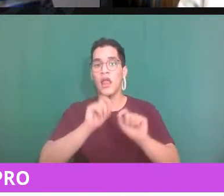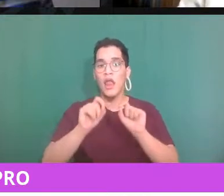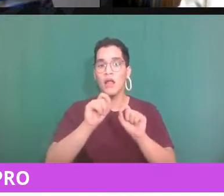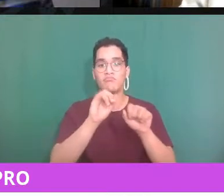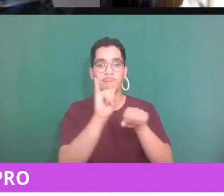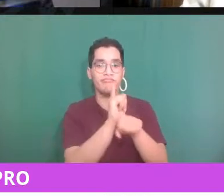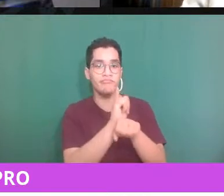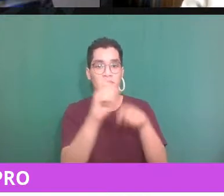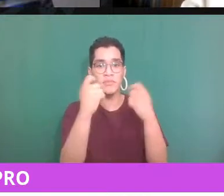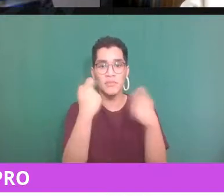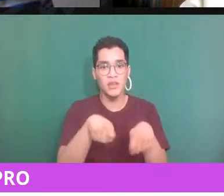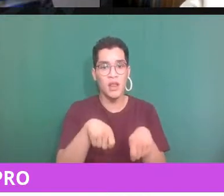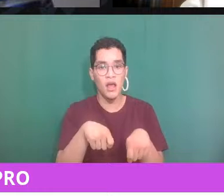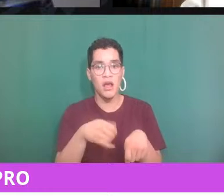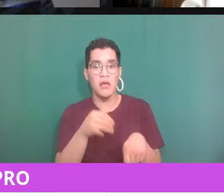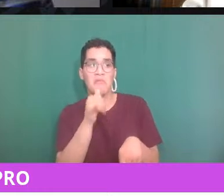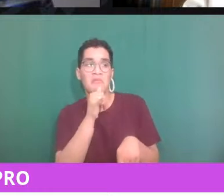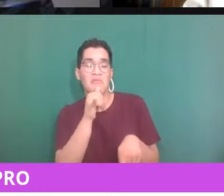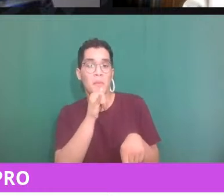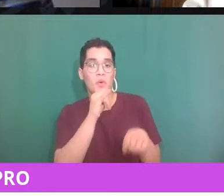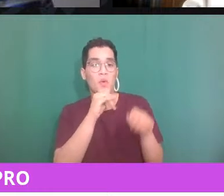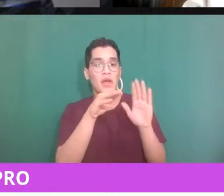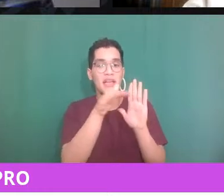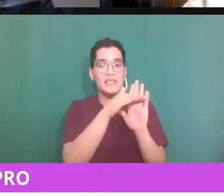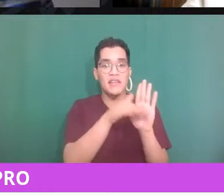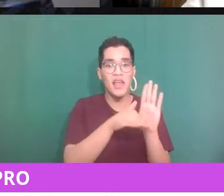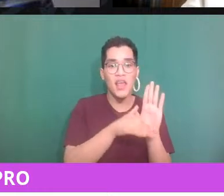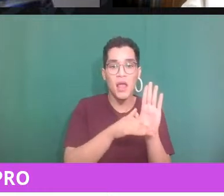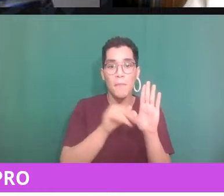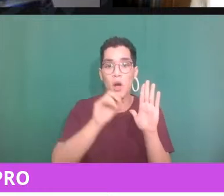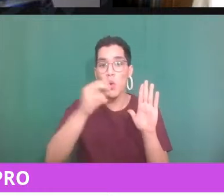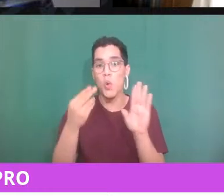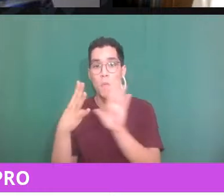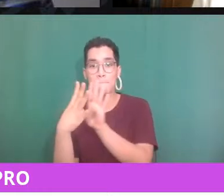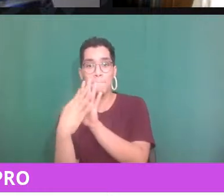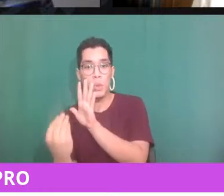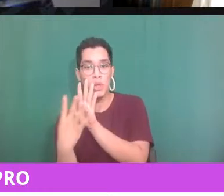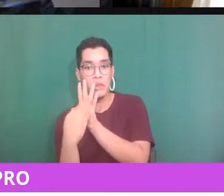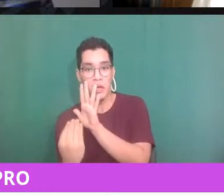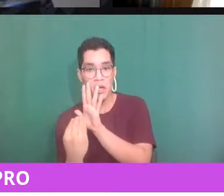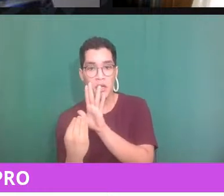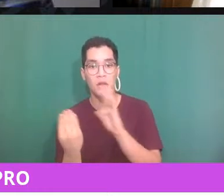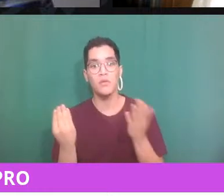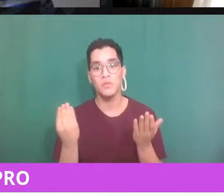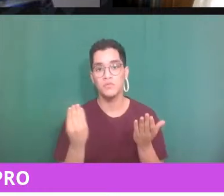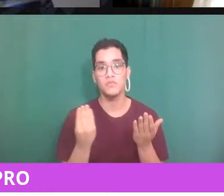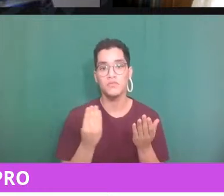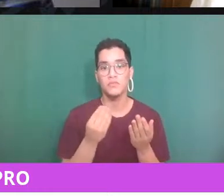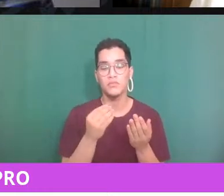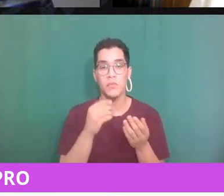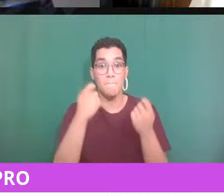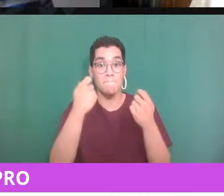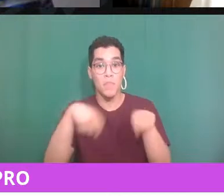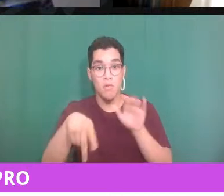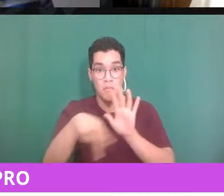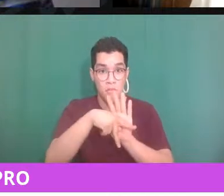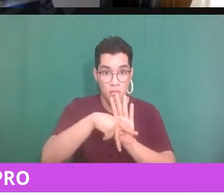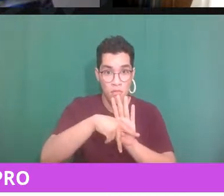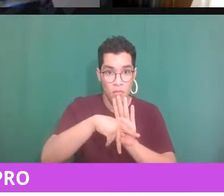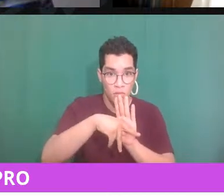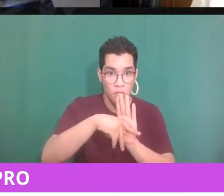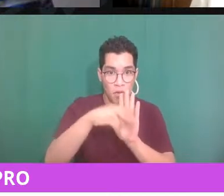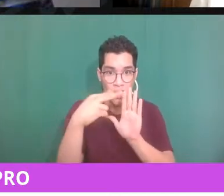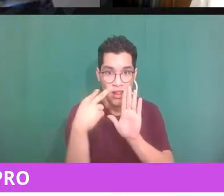Essa dos esquemas, né? Dos modelos também que nós temos. Toda para leitura, por exemplo, todo o trabalho da